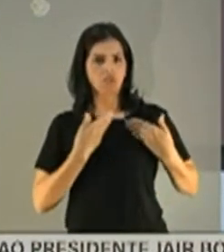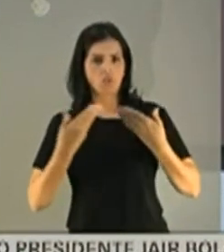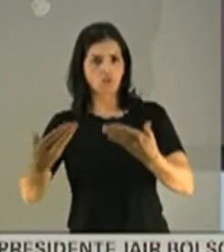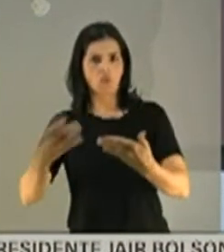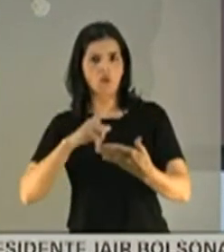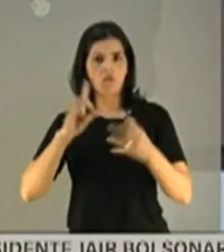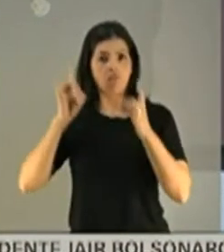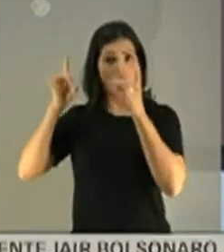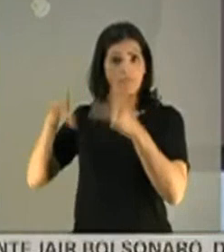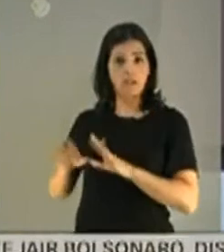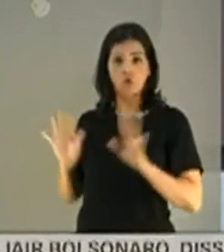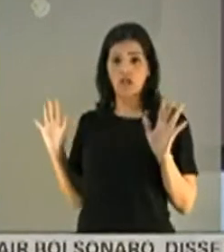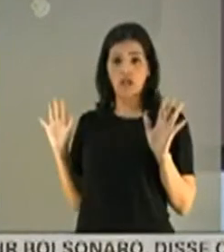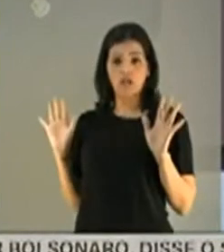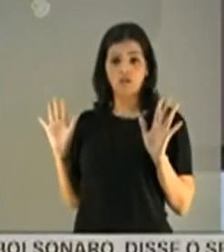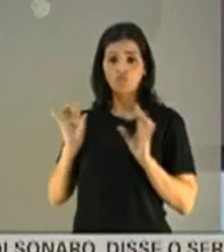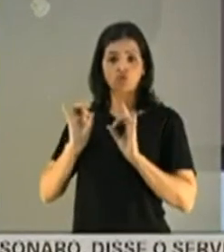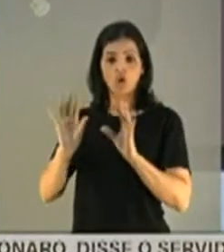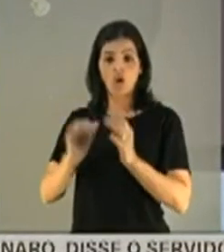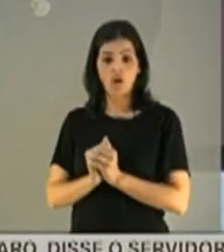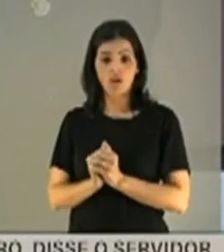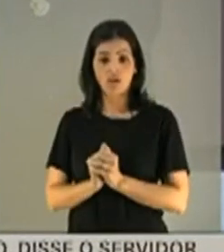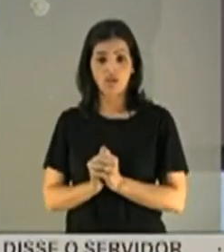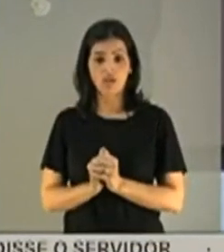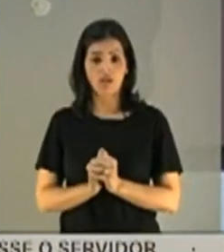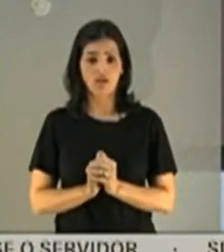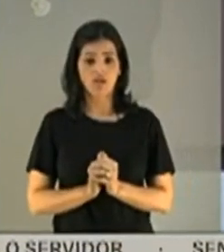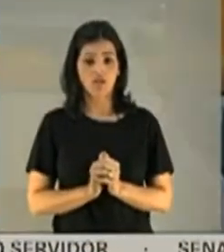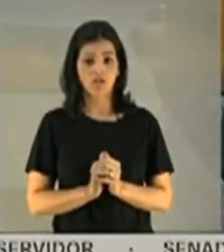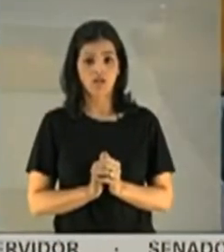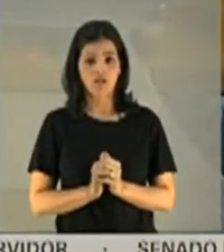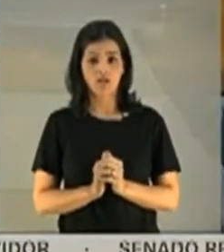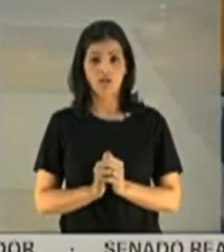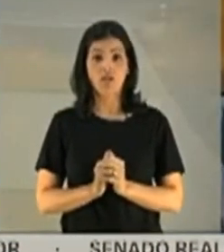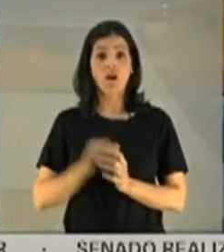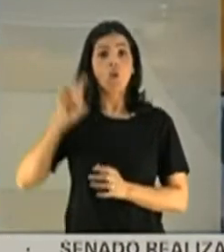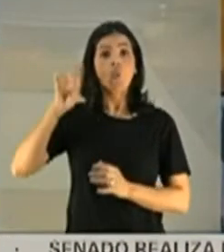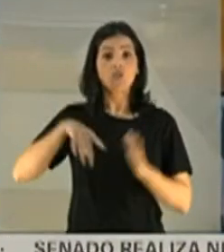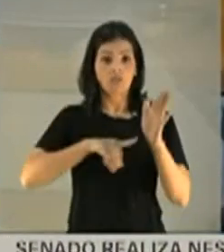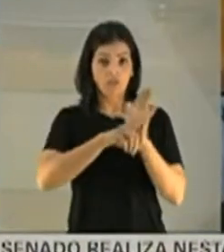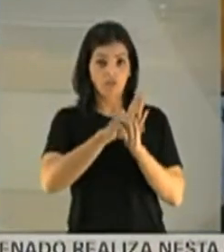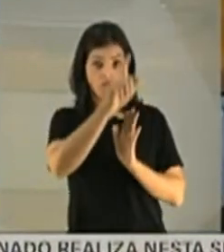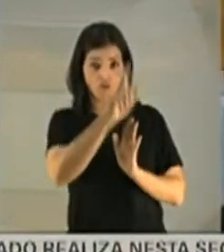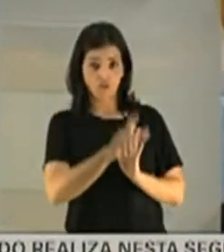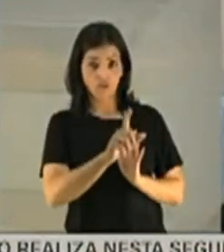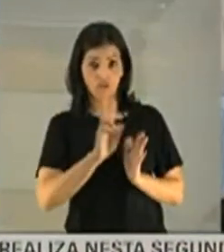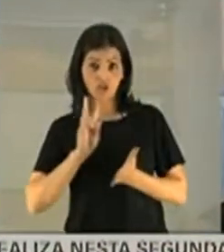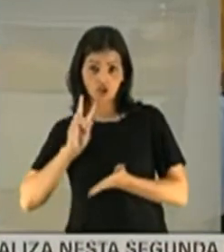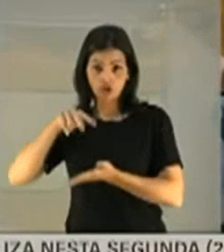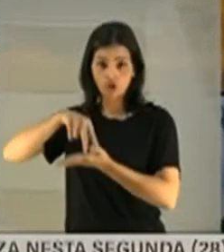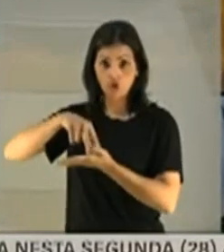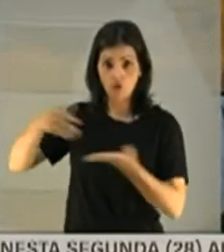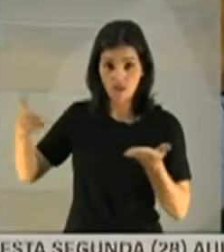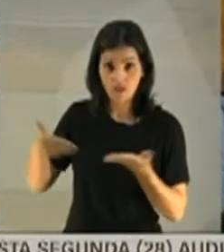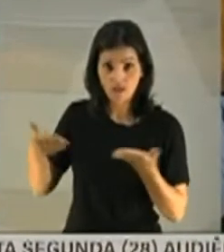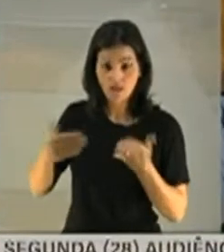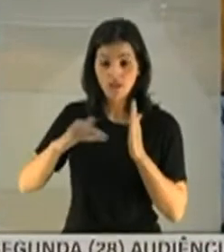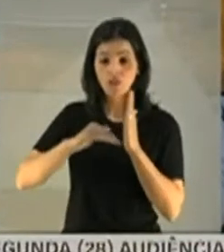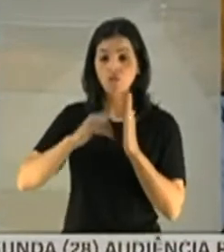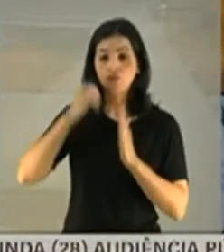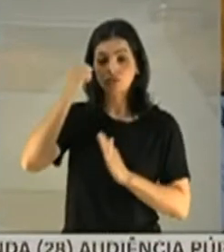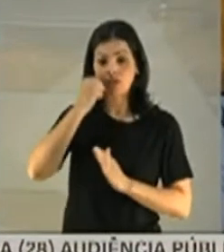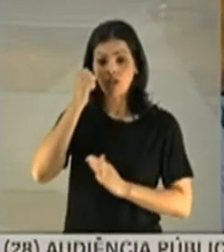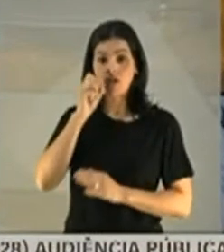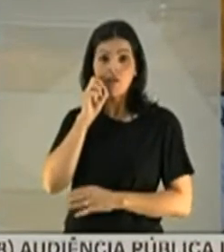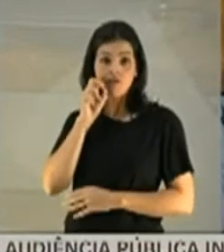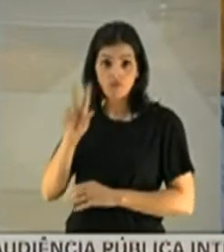abandonaram aqui. Por isso que eu falei a palavra abandonado. Perfeito. A última pergunta para o senhor. O senhor chegou aqui hoje ao Senado, pelo que eu